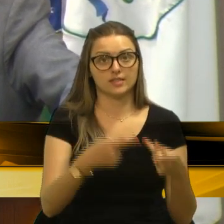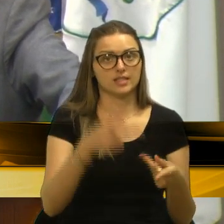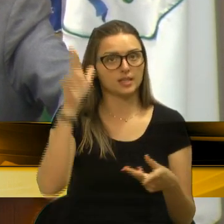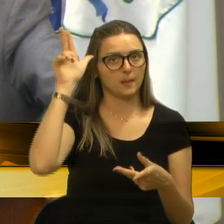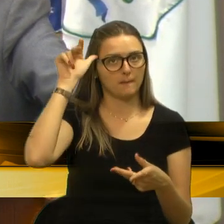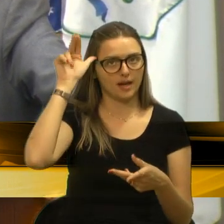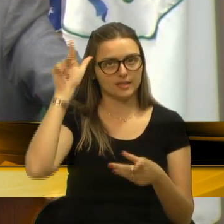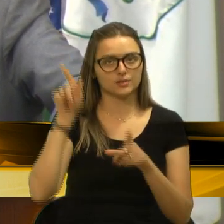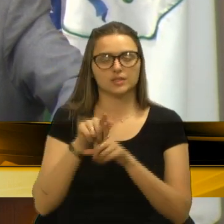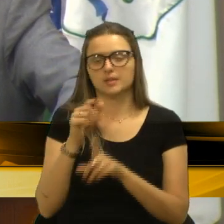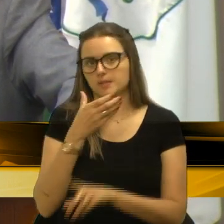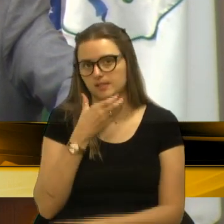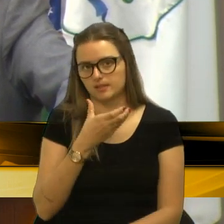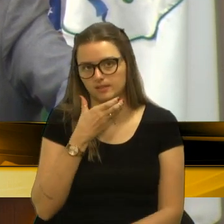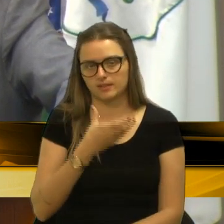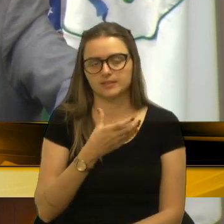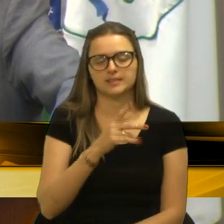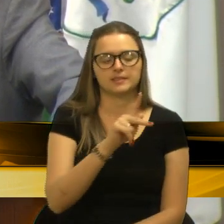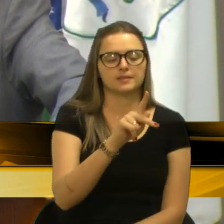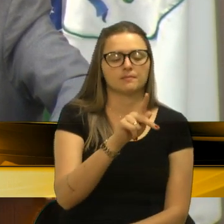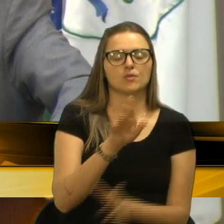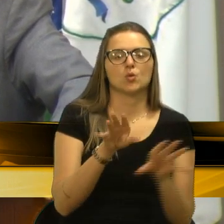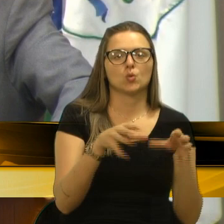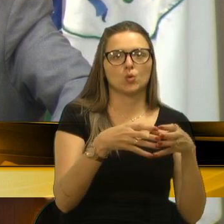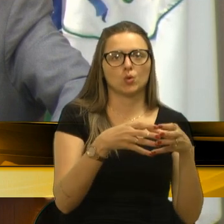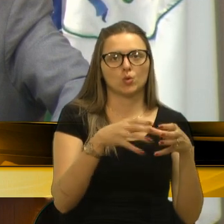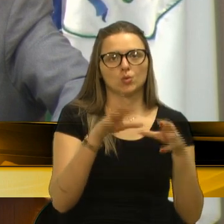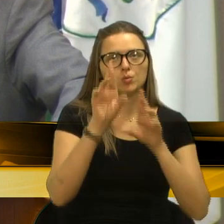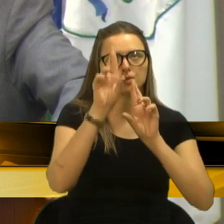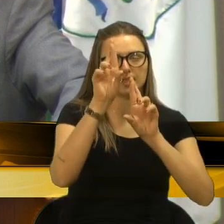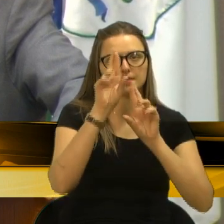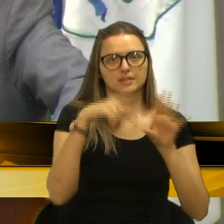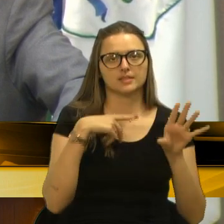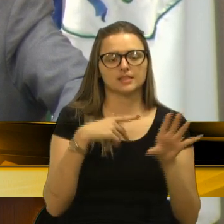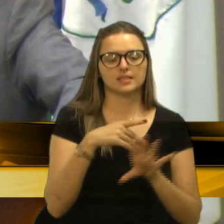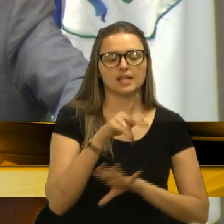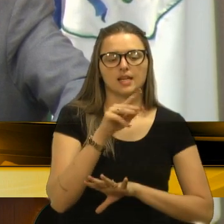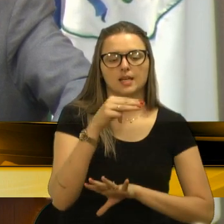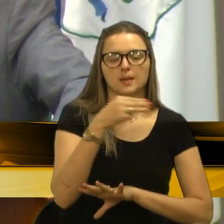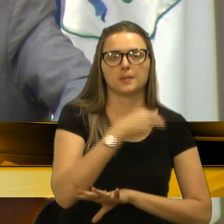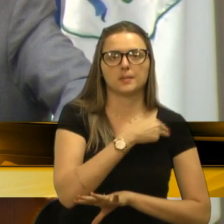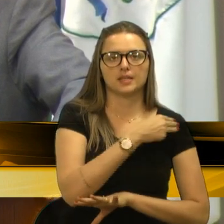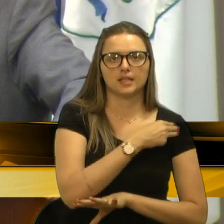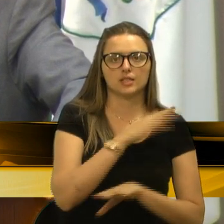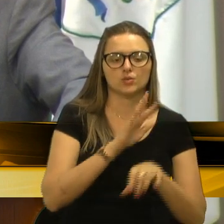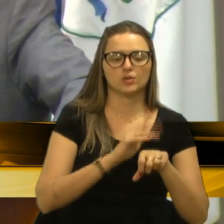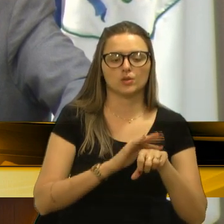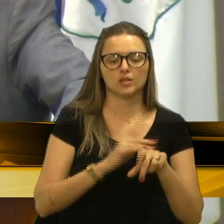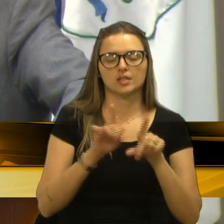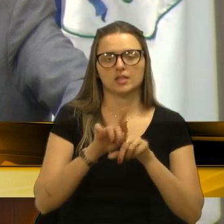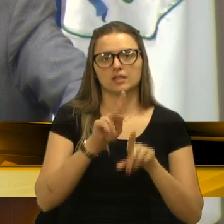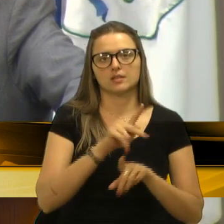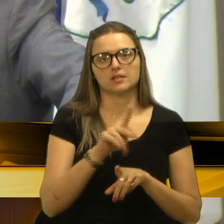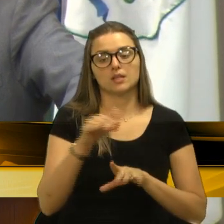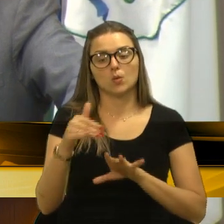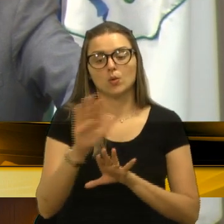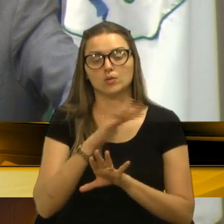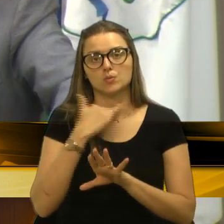da Esperança, com a presença de sacerdotes e ministros na doença e por ocasião do sepultamento.